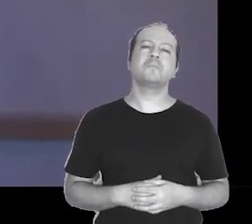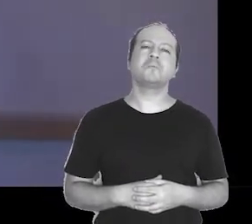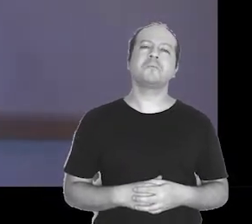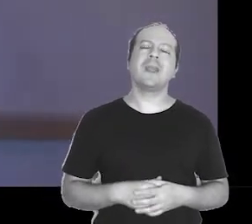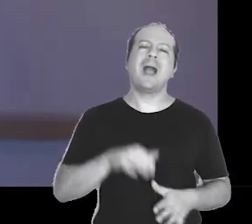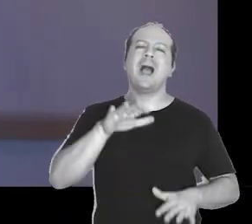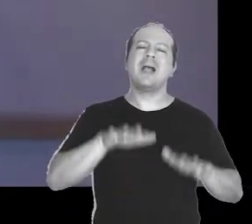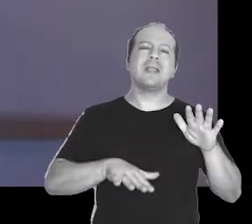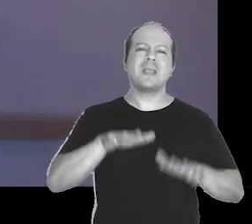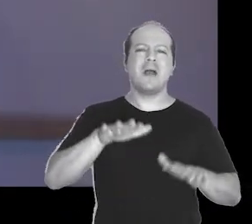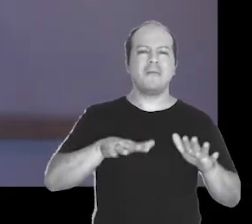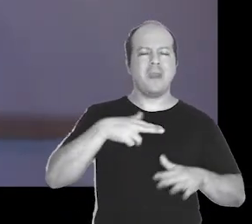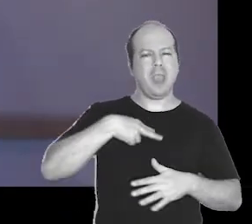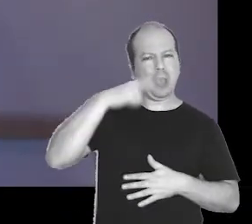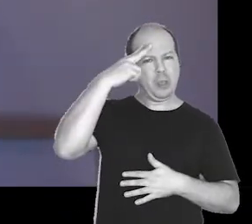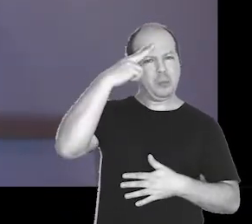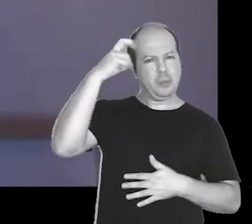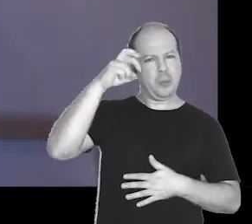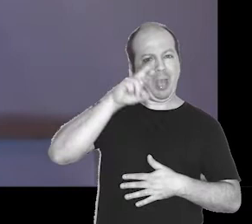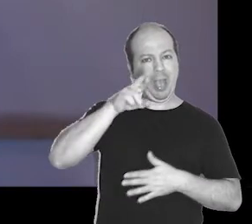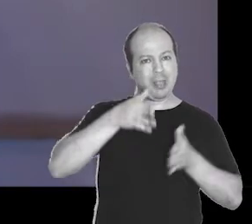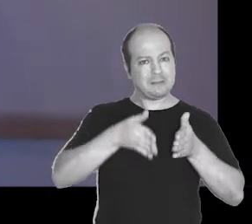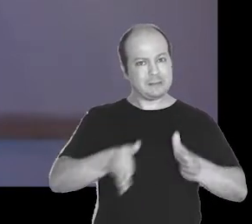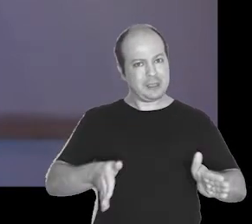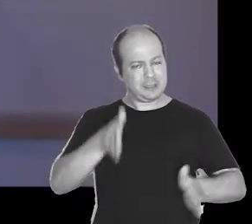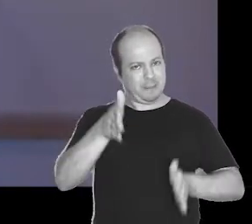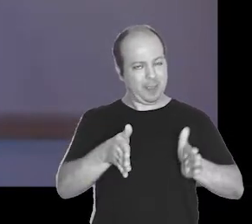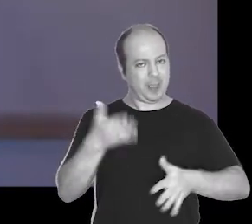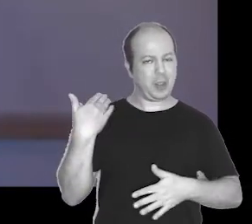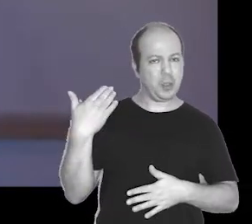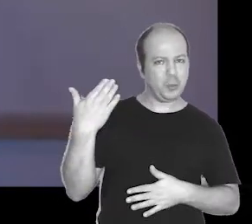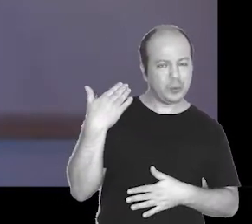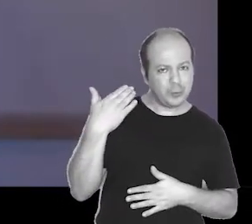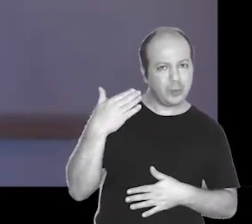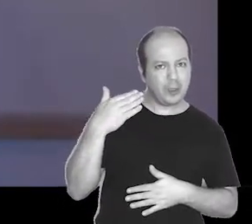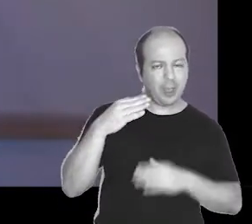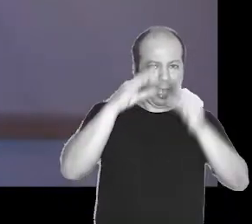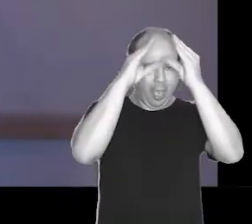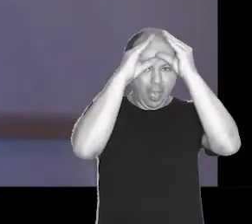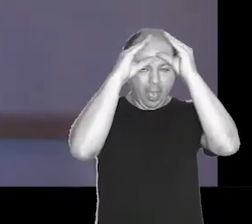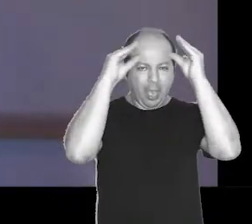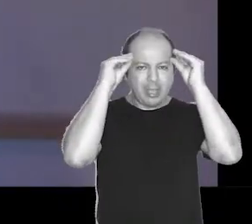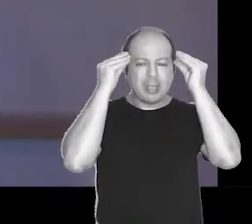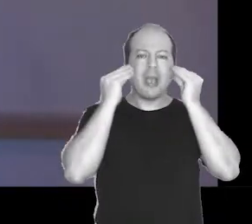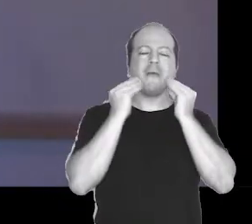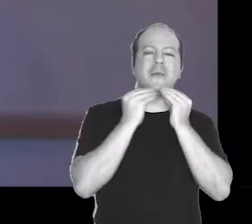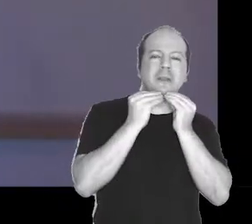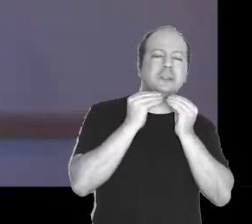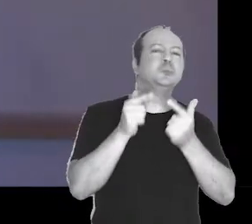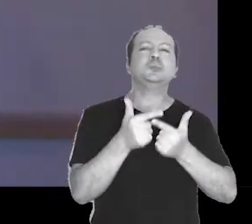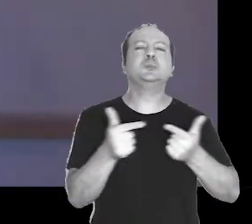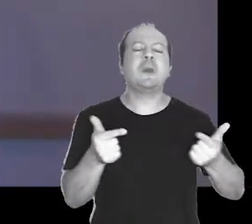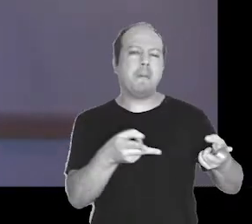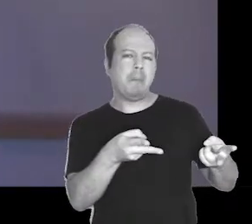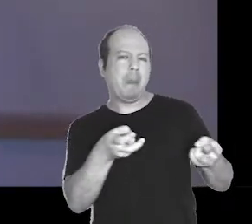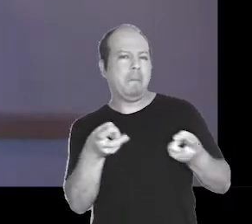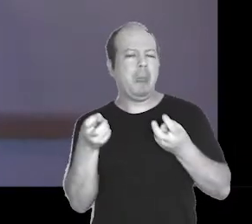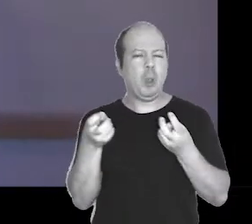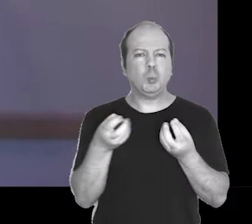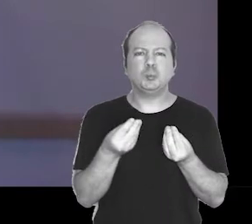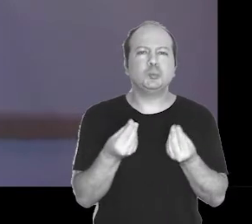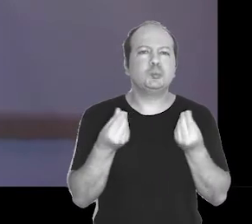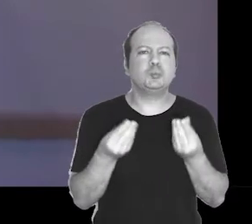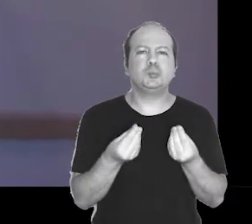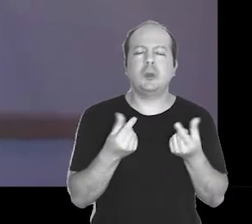Talvez o grande gênio da Renascença, que foi Da Vinci, não tivesse se apercebido dela sequer.